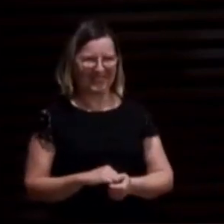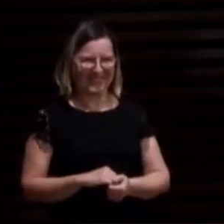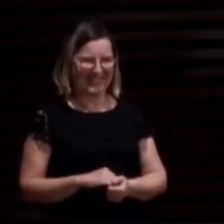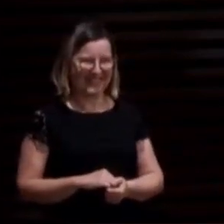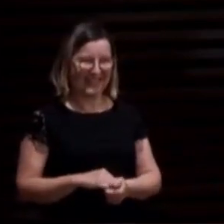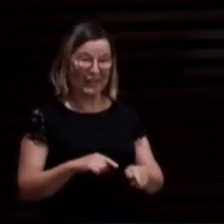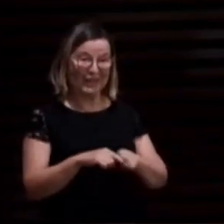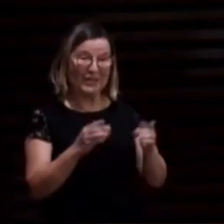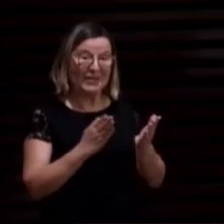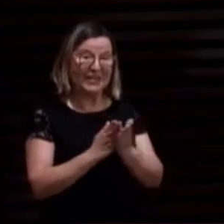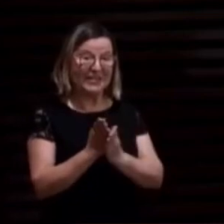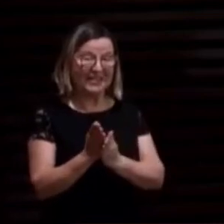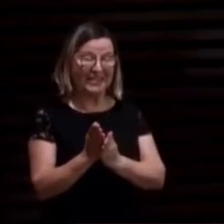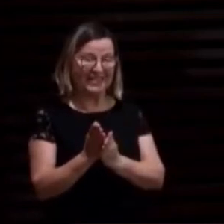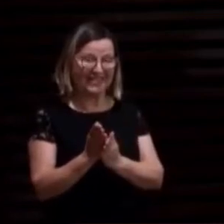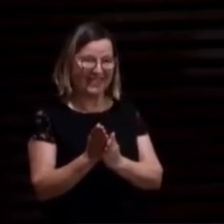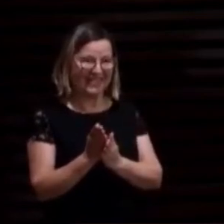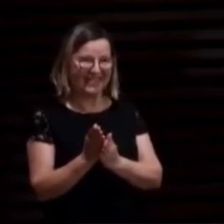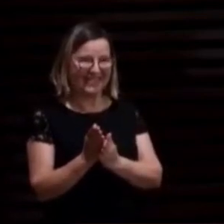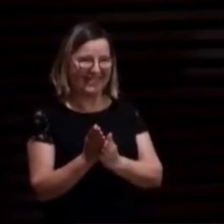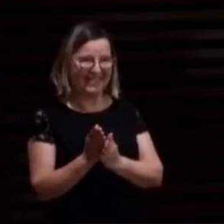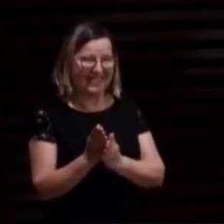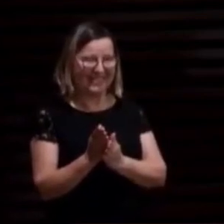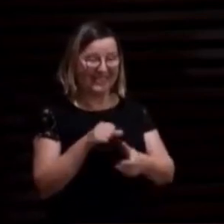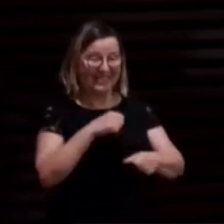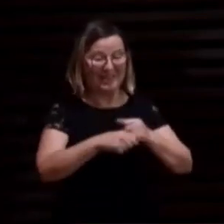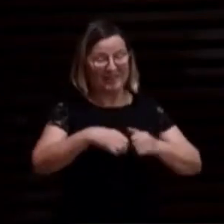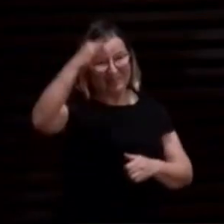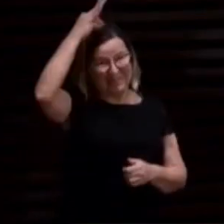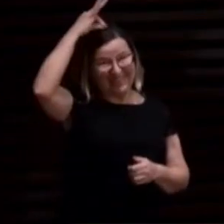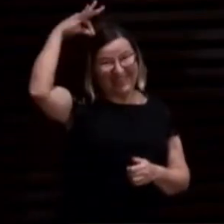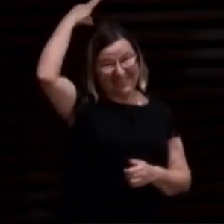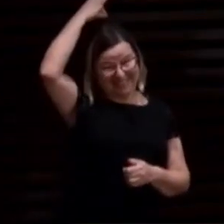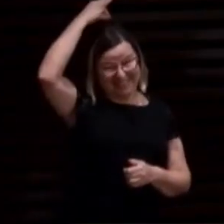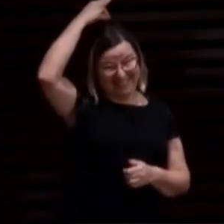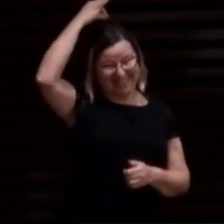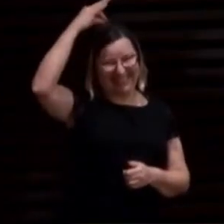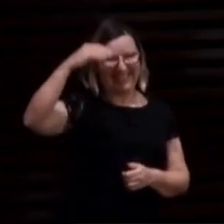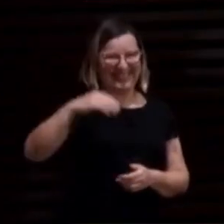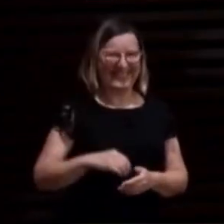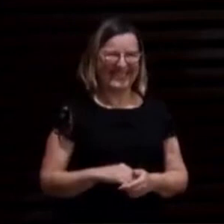mas passou por uma pneumoterapia do Espírito Santo que transformou essa gente.